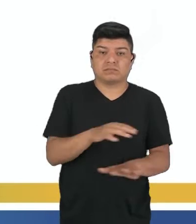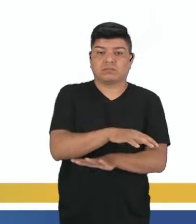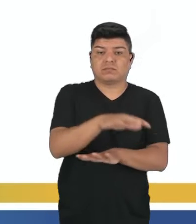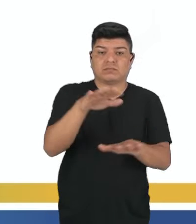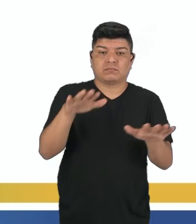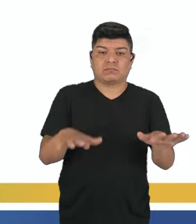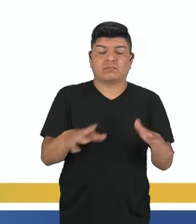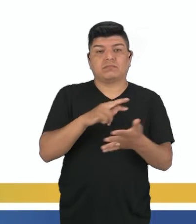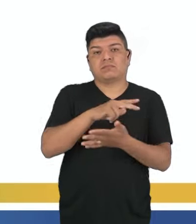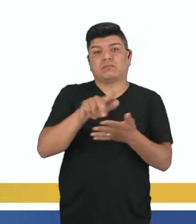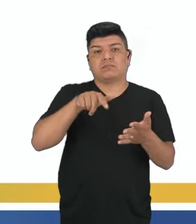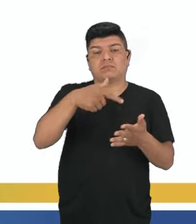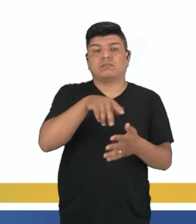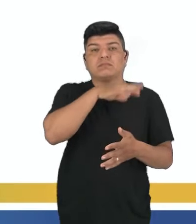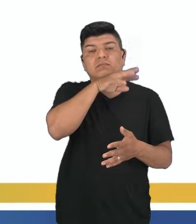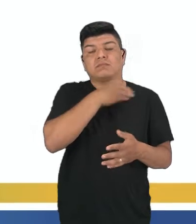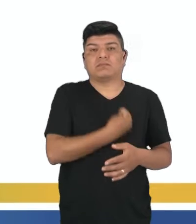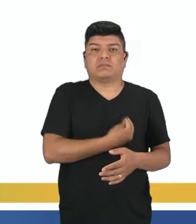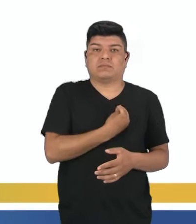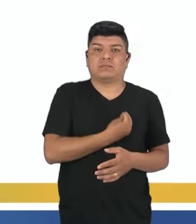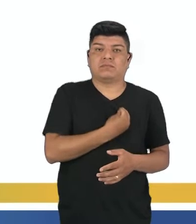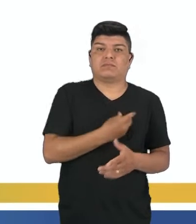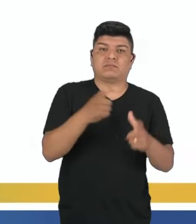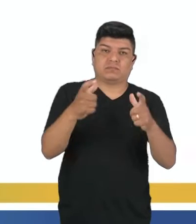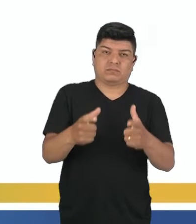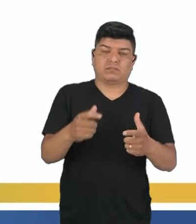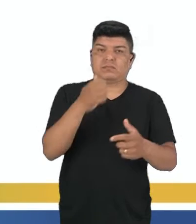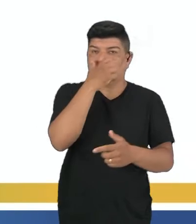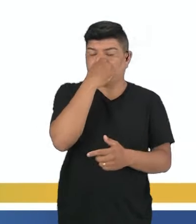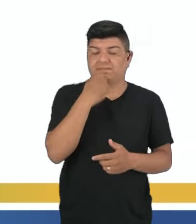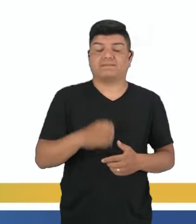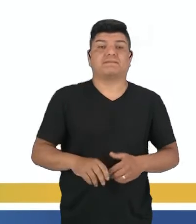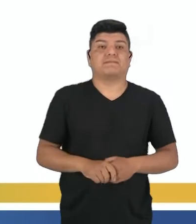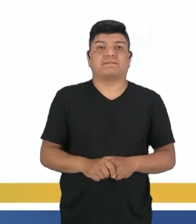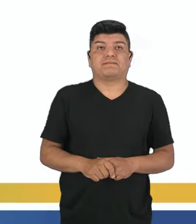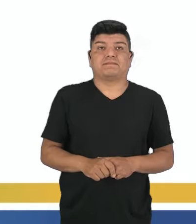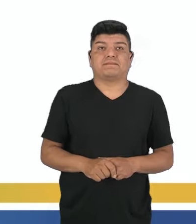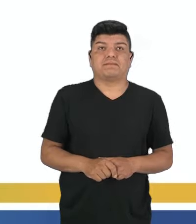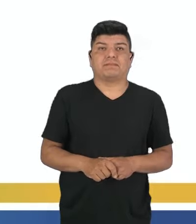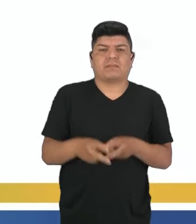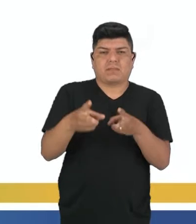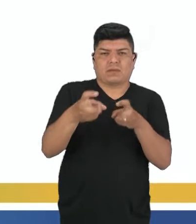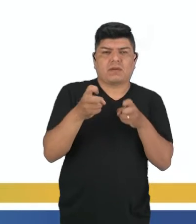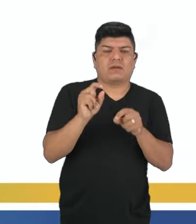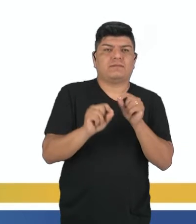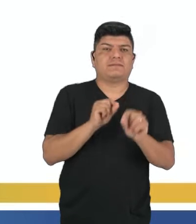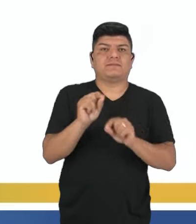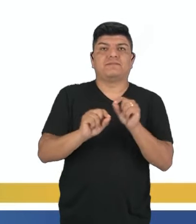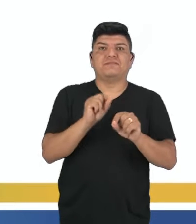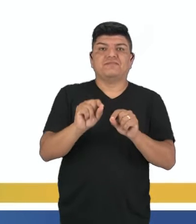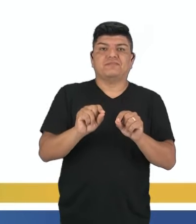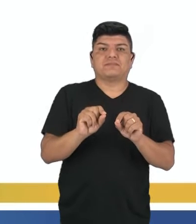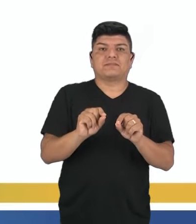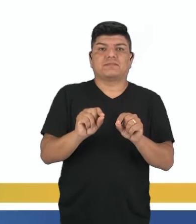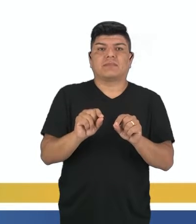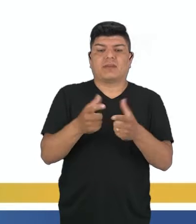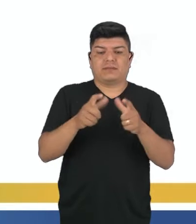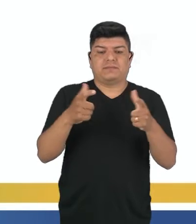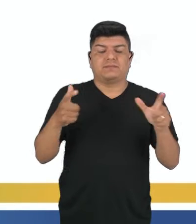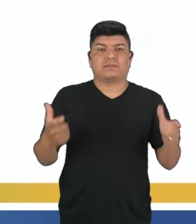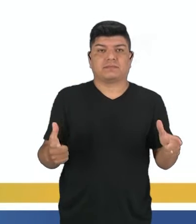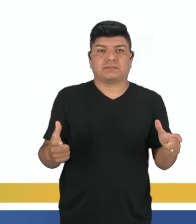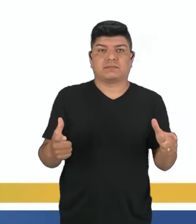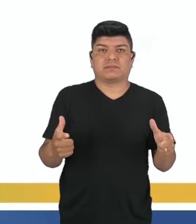isso, a extinção de várias espécies que habitam aquela região. O que a gente percebe, no entanto, é o